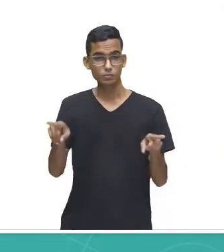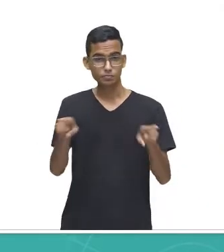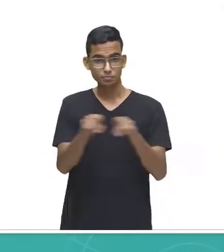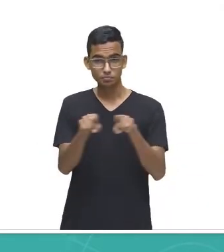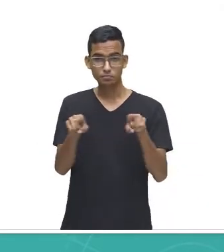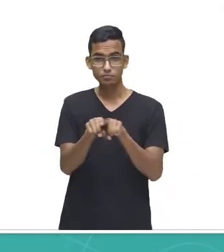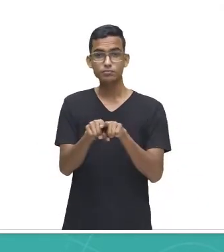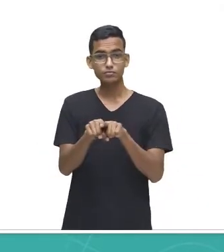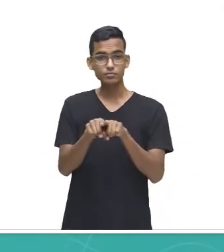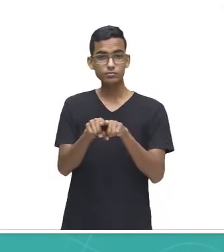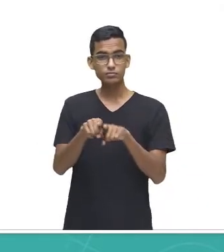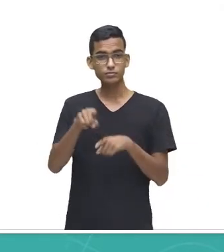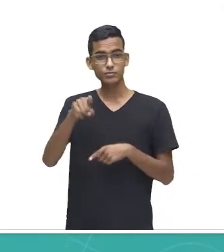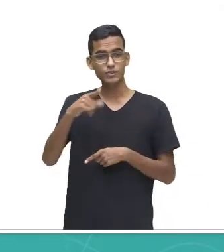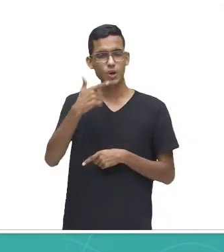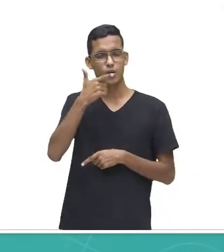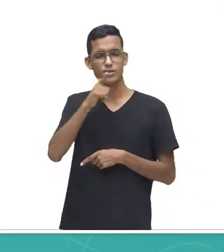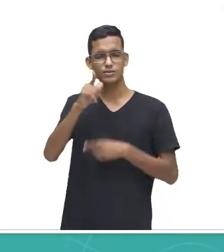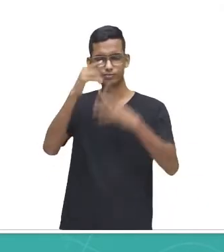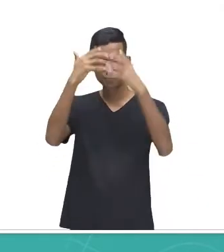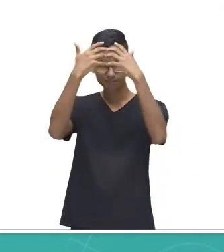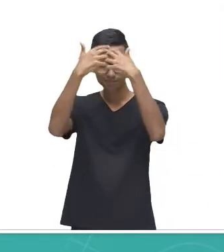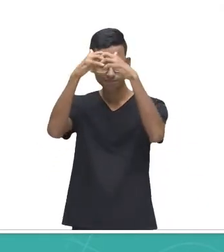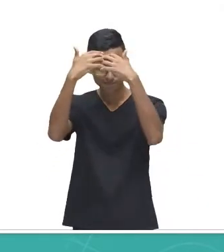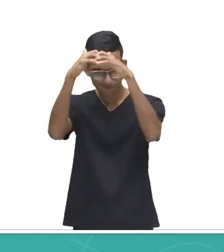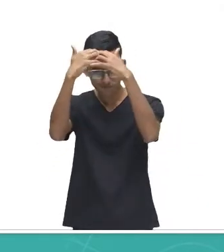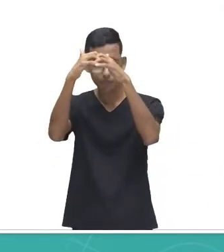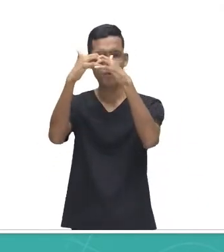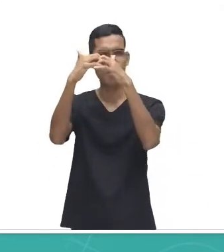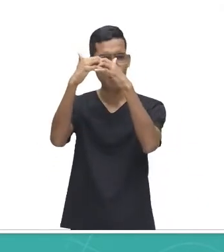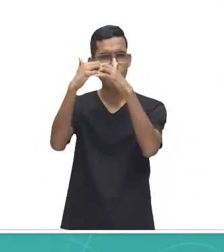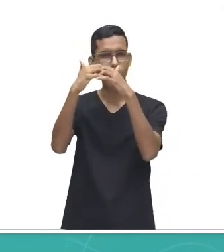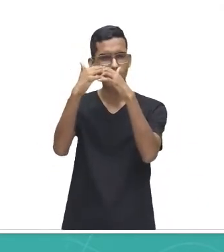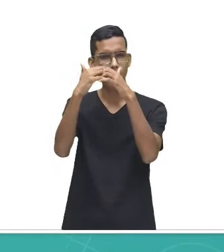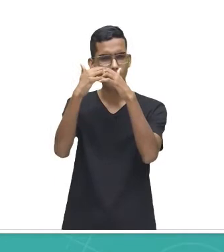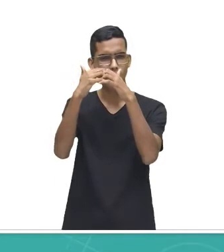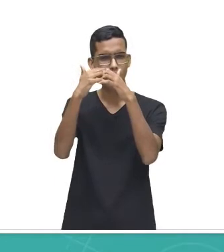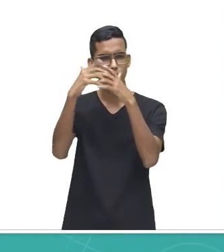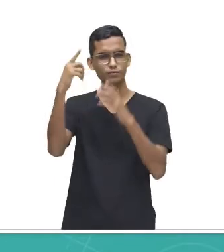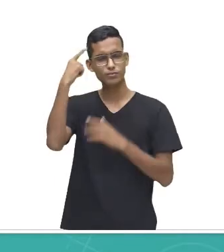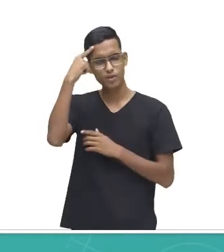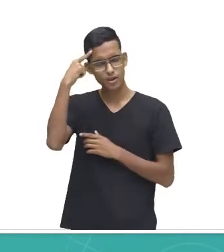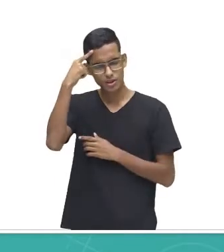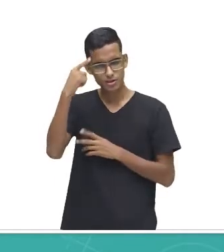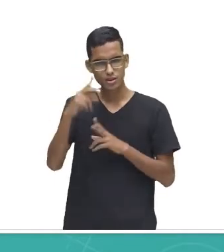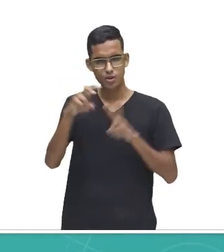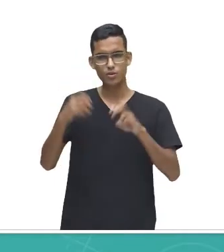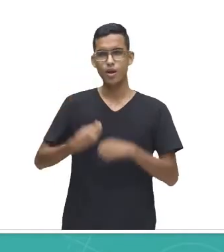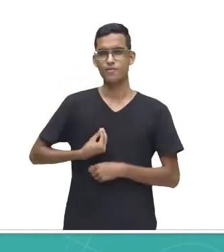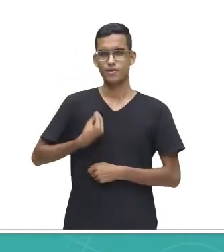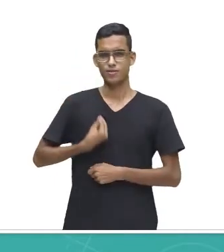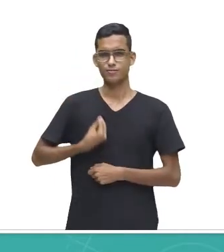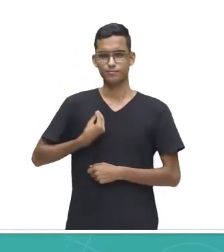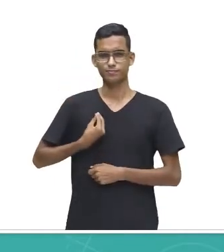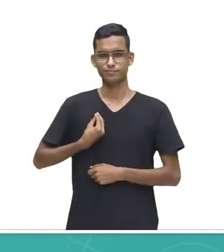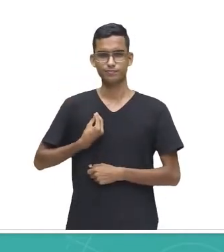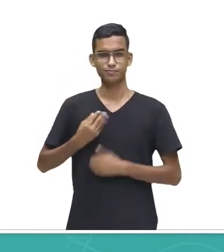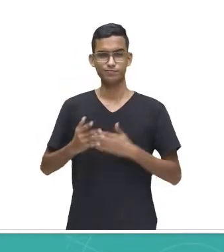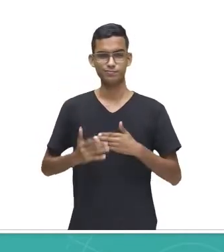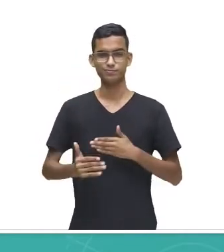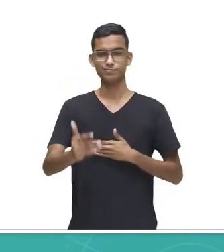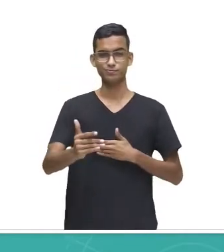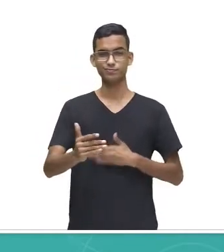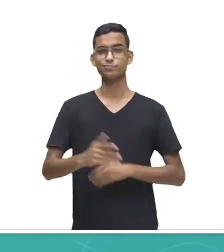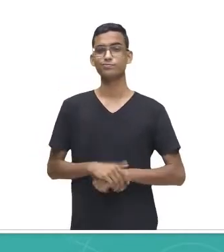contribuir no teu discernimento vocacional, no teu discernimento de chamada para a vida. E aí eu quero te convidar